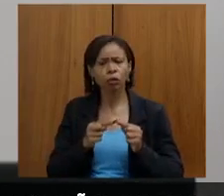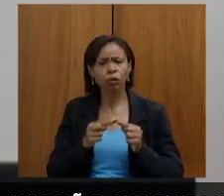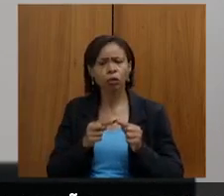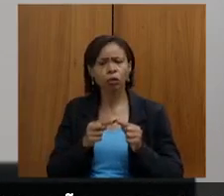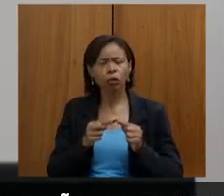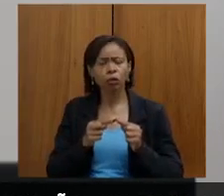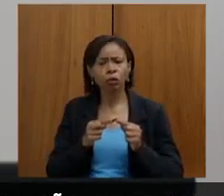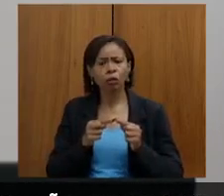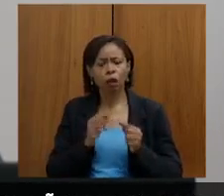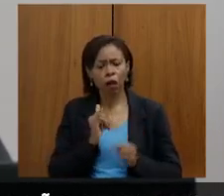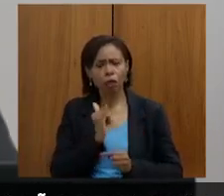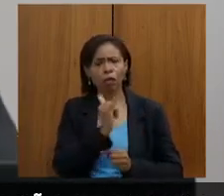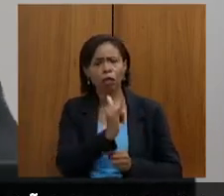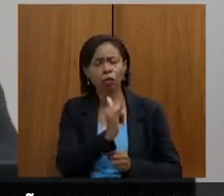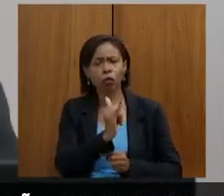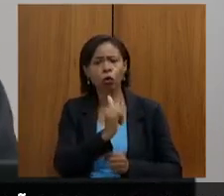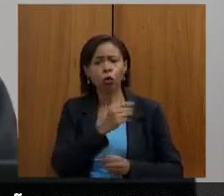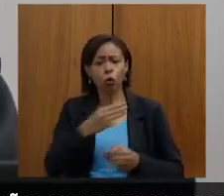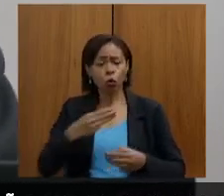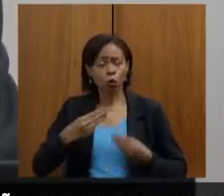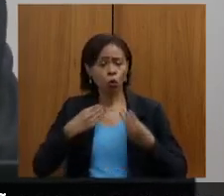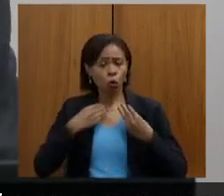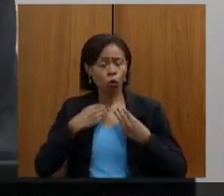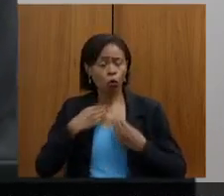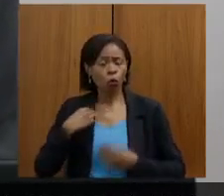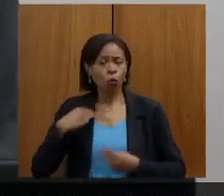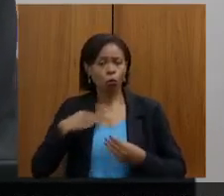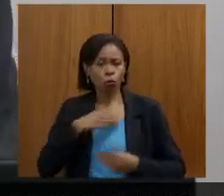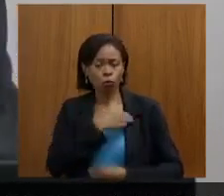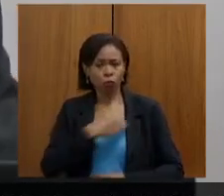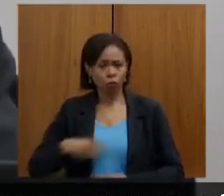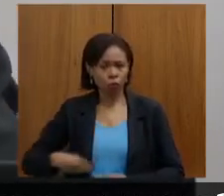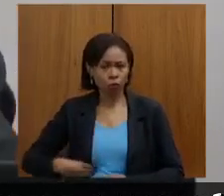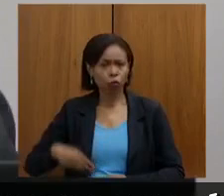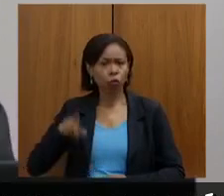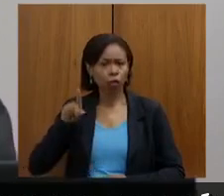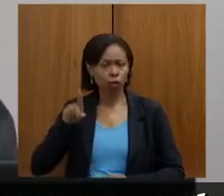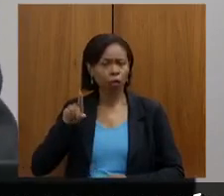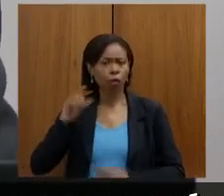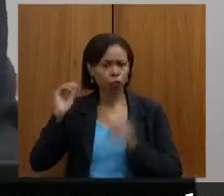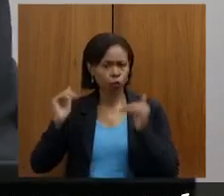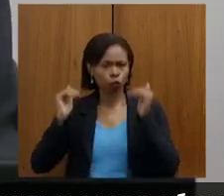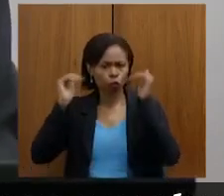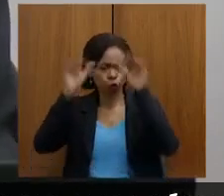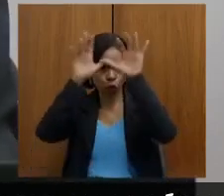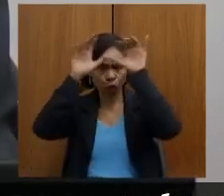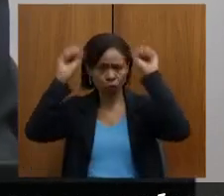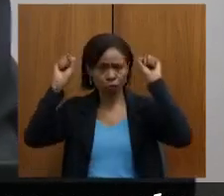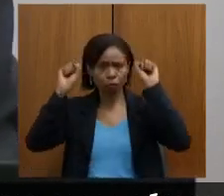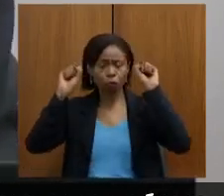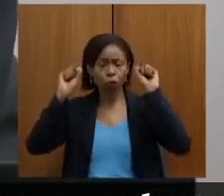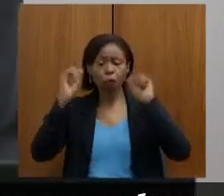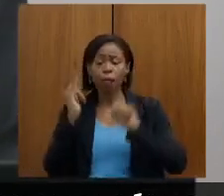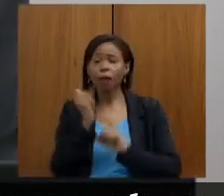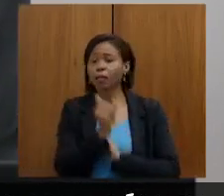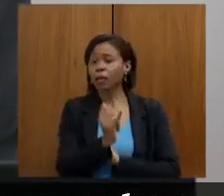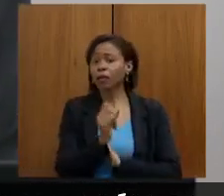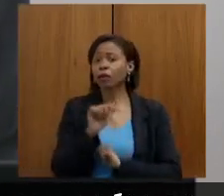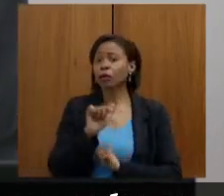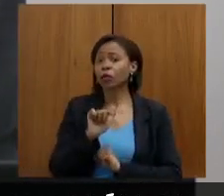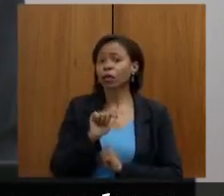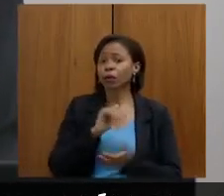Ministro Alexandre de Moraes José mais menos do supremo que o secretário de fazenda aqui em Minas Gerais